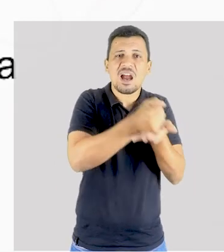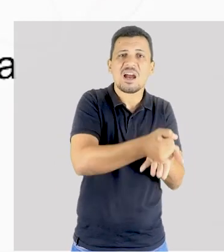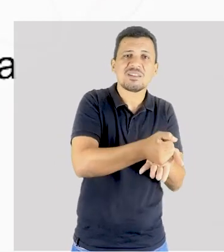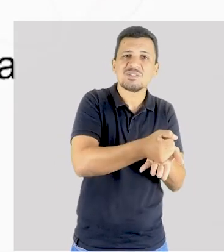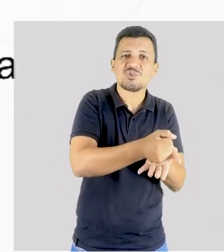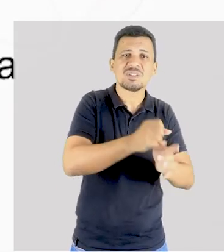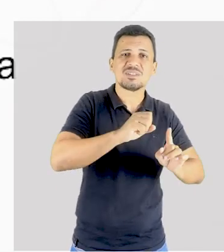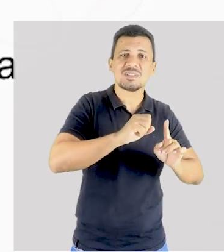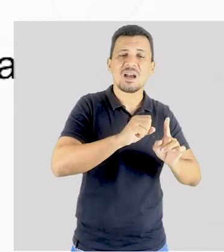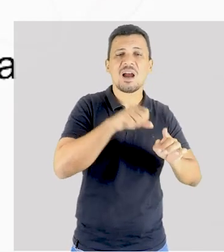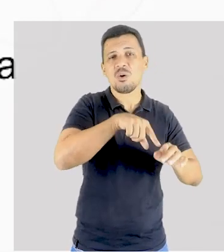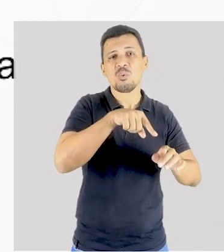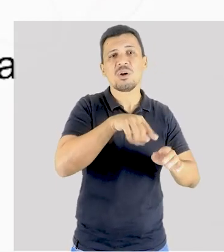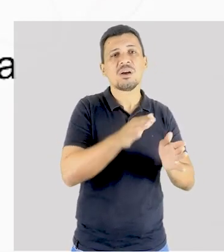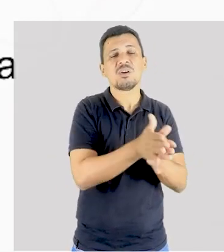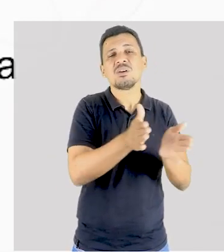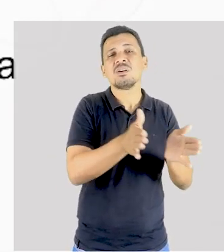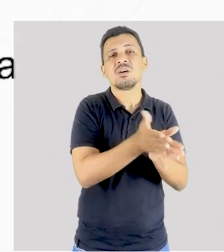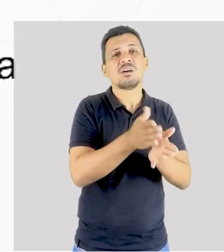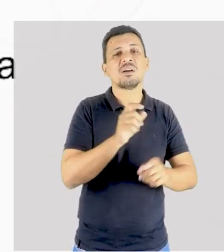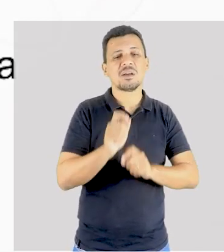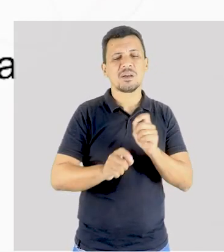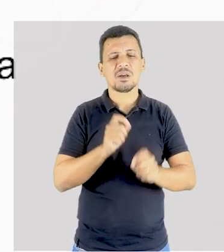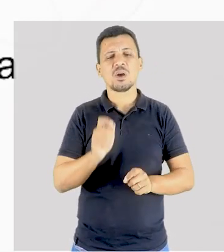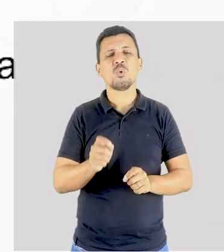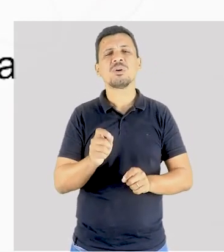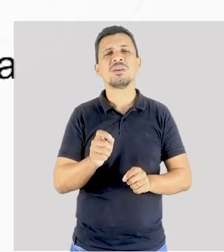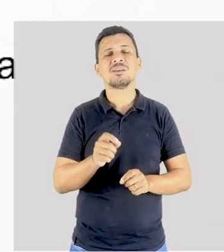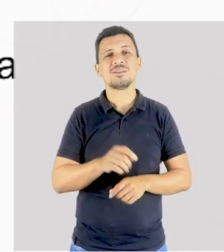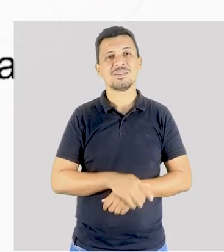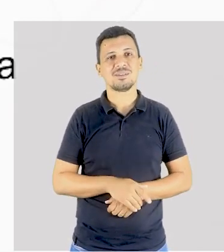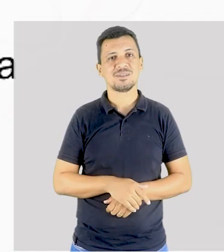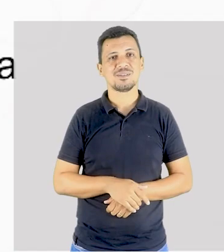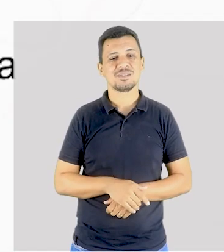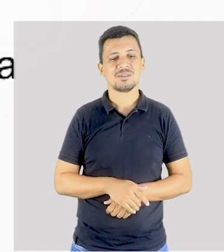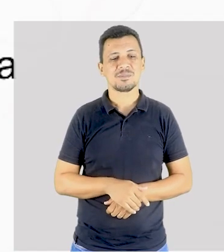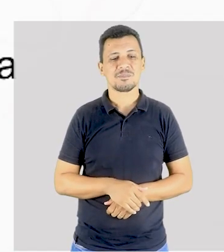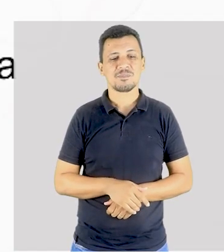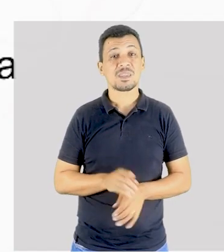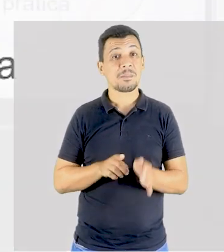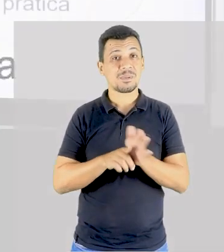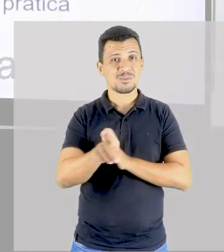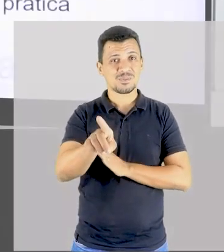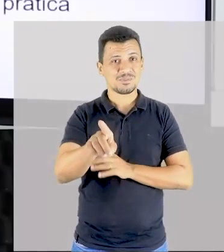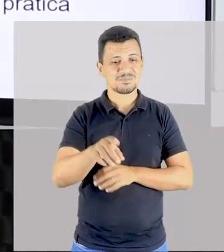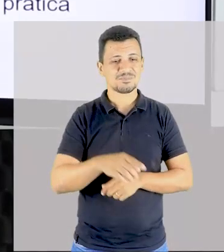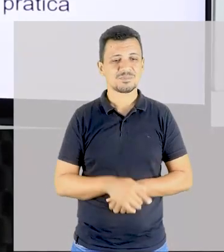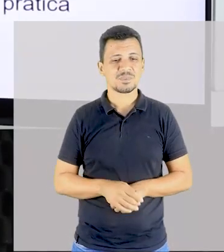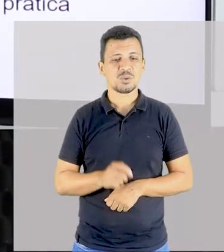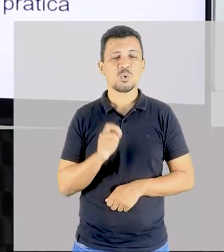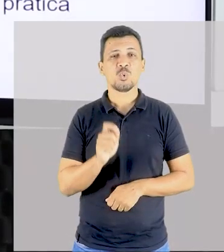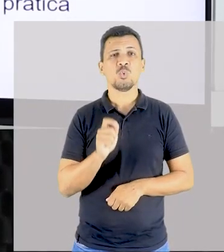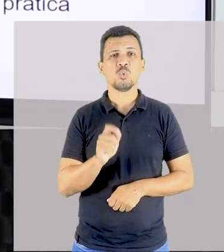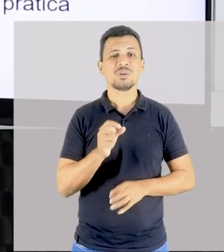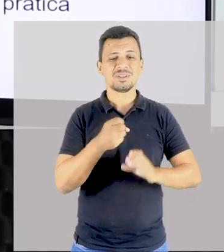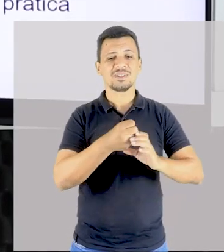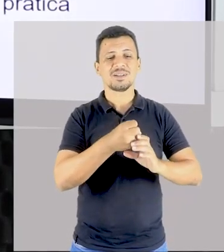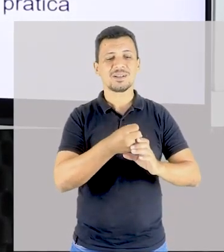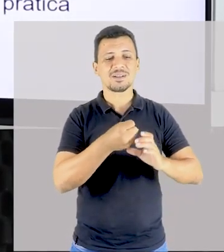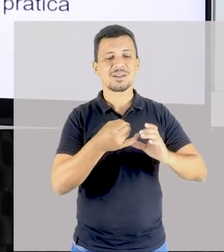é assistencialista ou não é a preste atenção na pergunta a pergunta é o que que